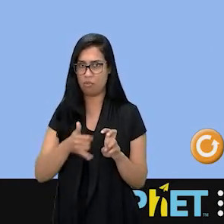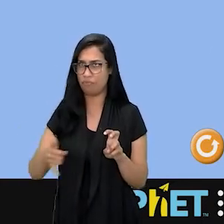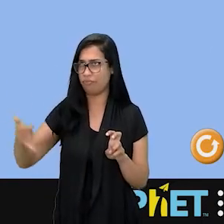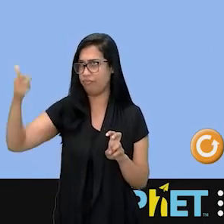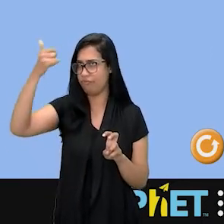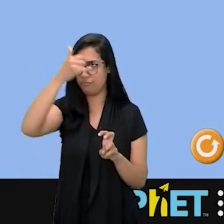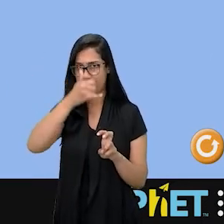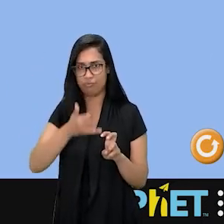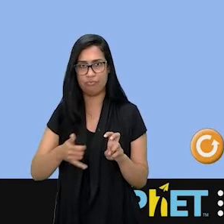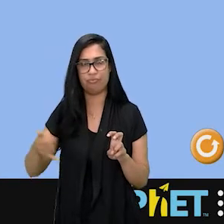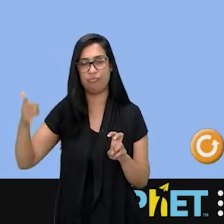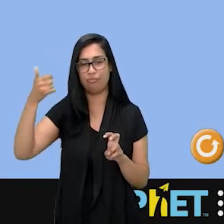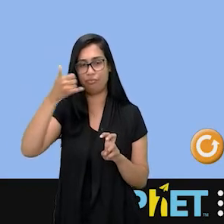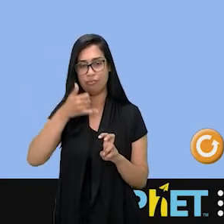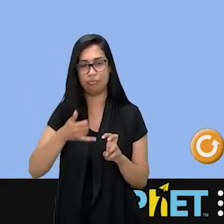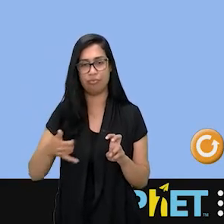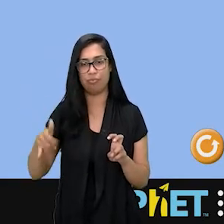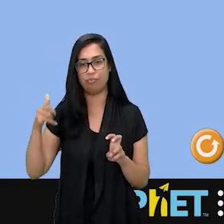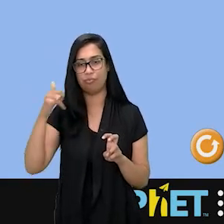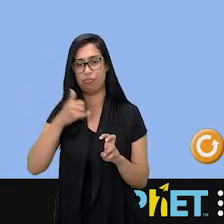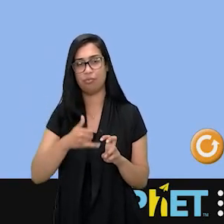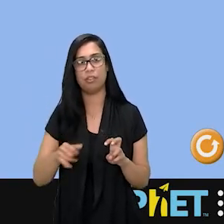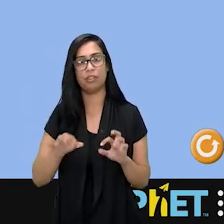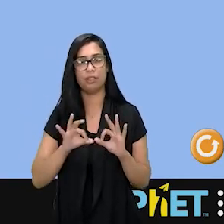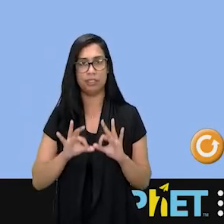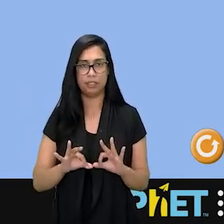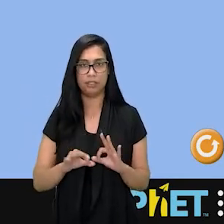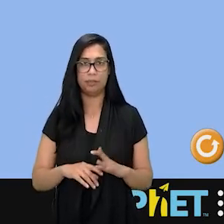ó. Você clica nele, ele seleciona,